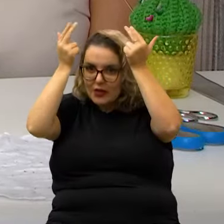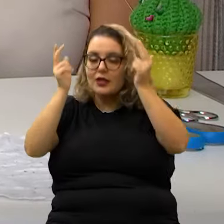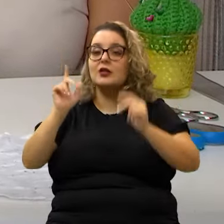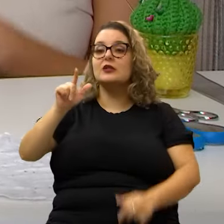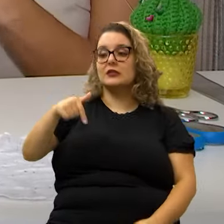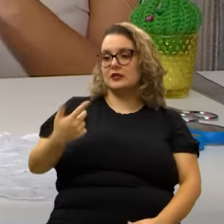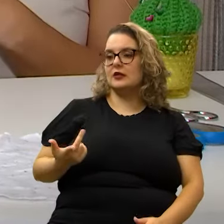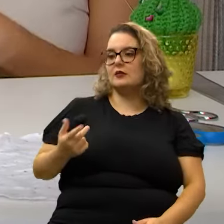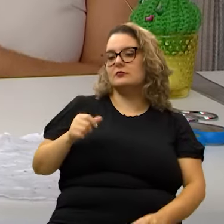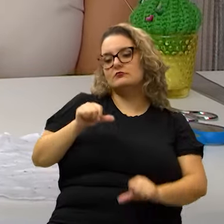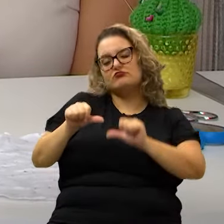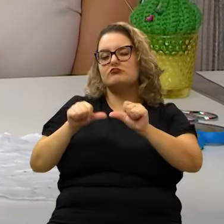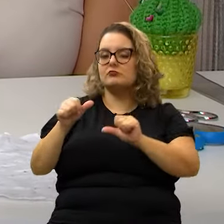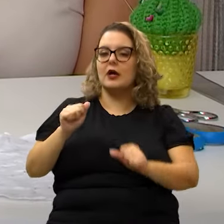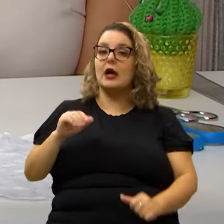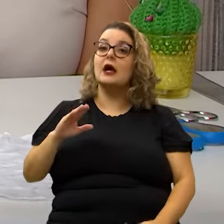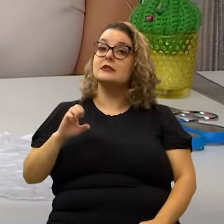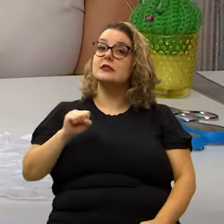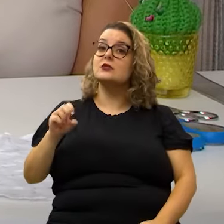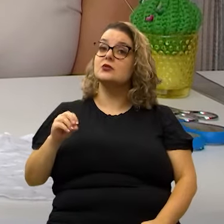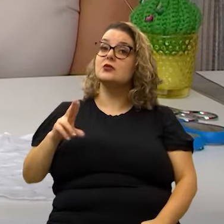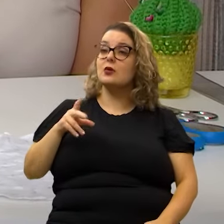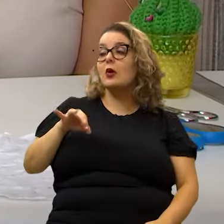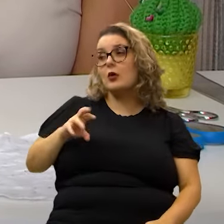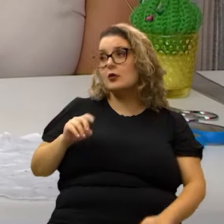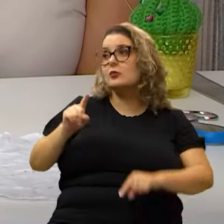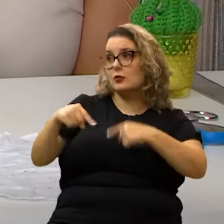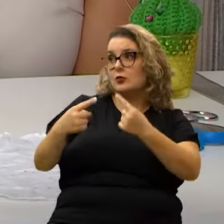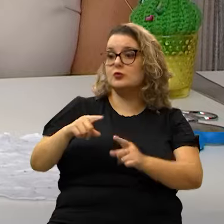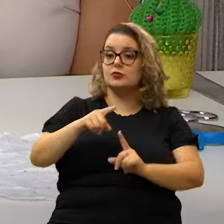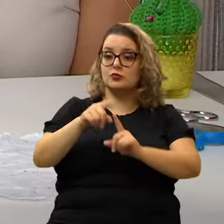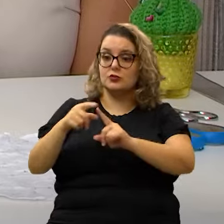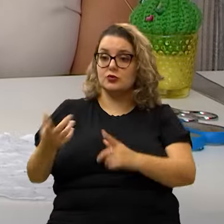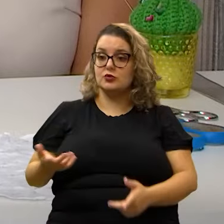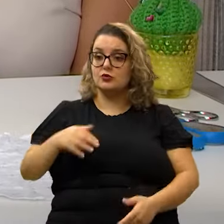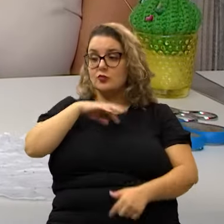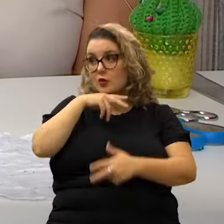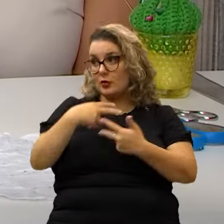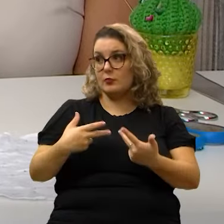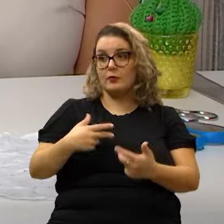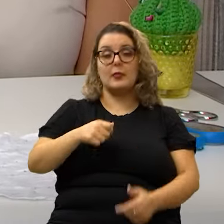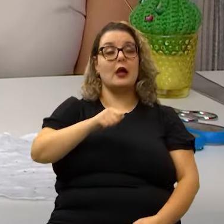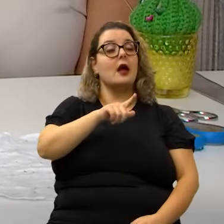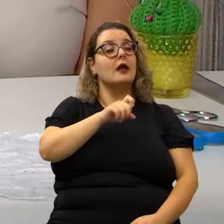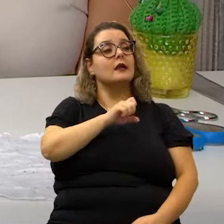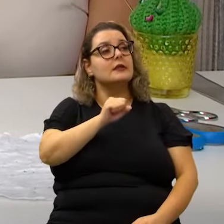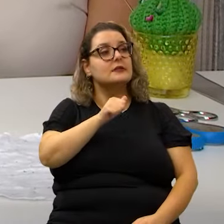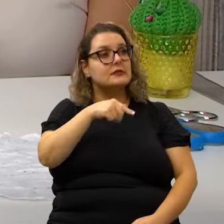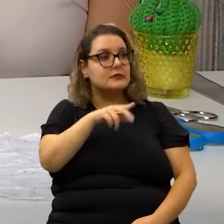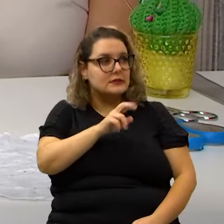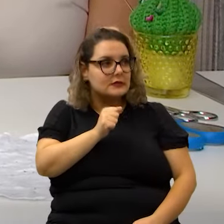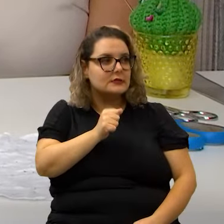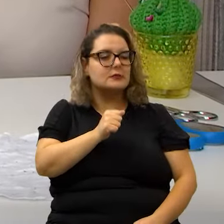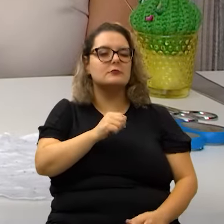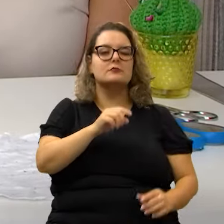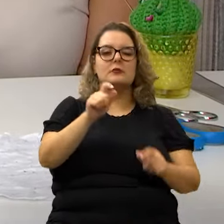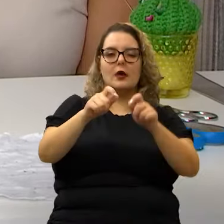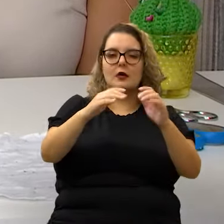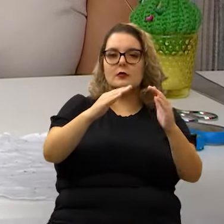coelho e depois, trocando alguns acessórios, a gente pode mudar para outros tipos de animais. Alessandra, para o pessoal de casa,